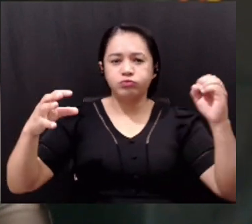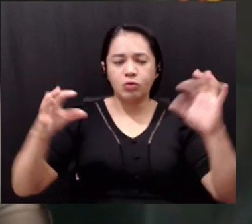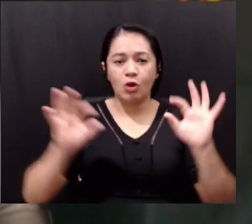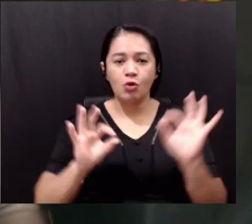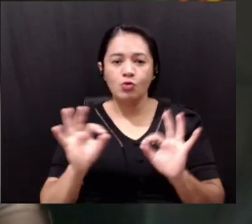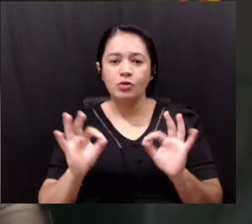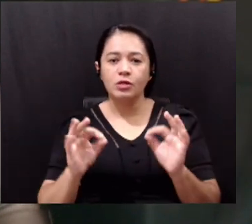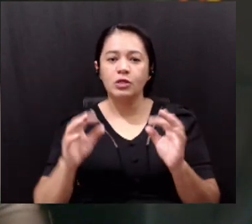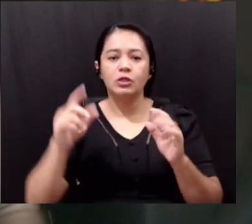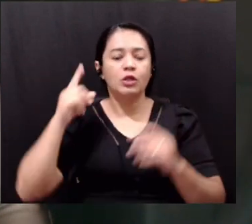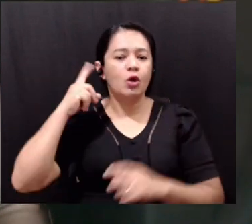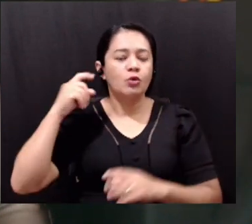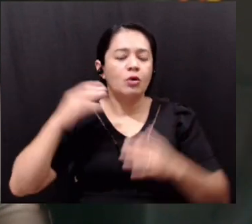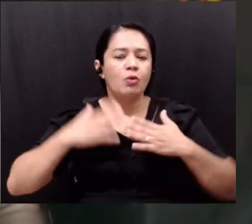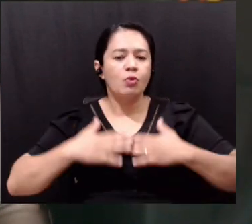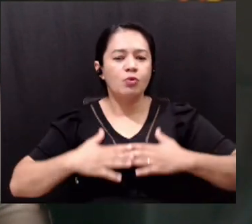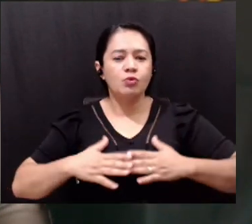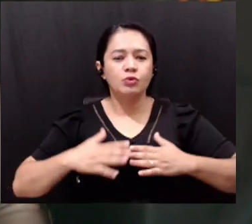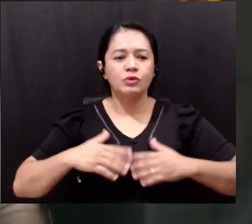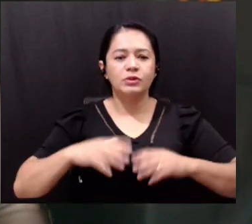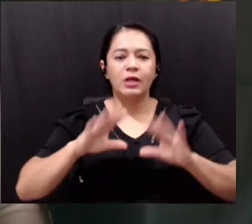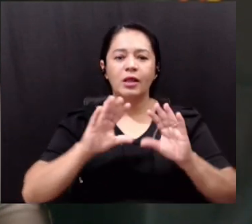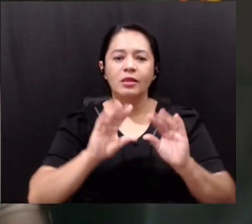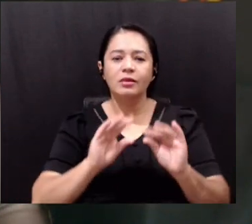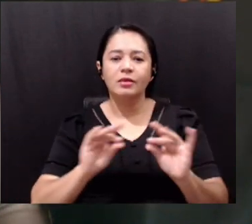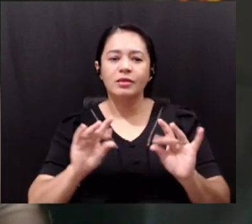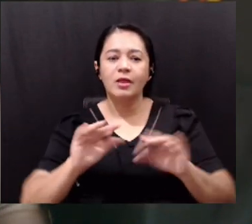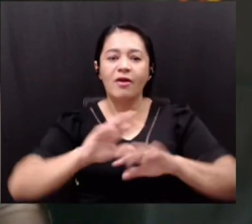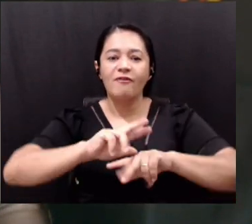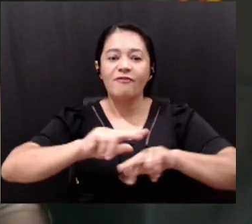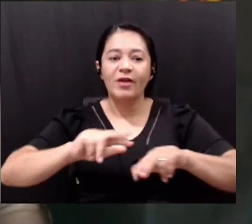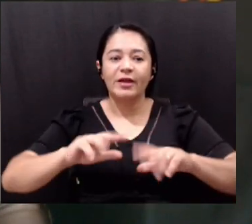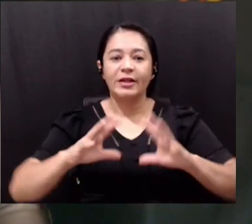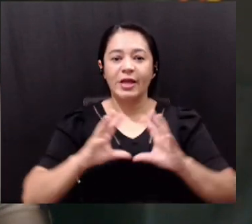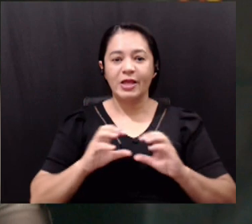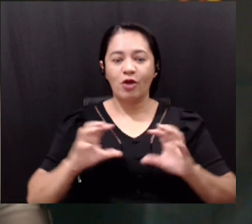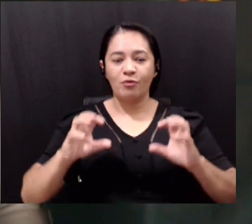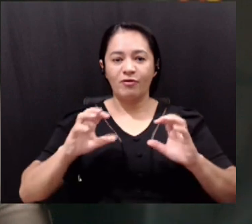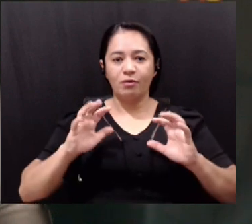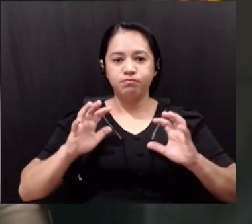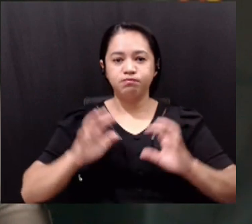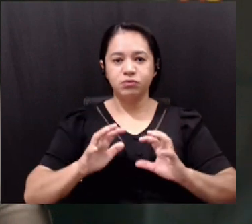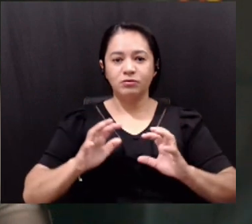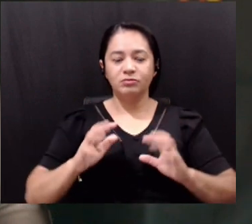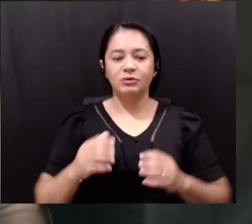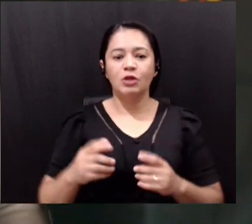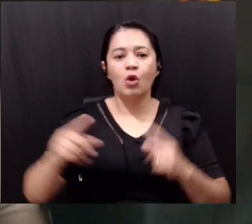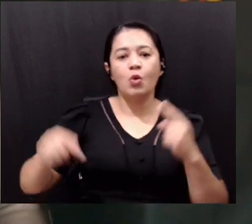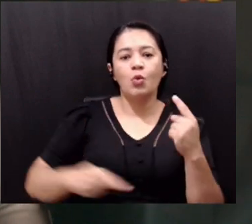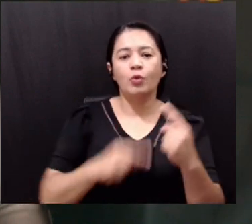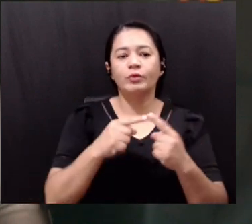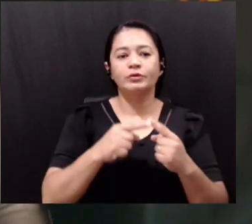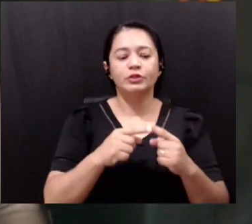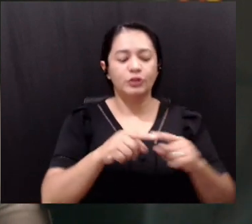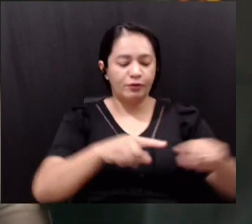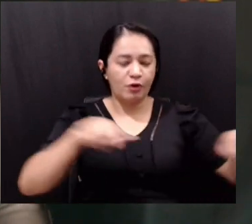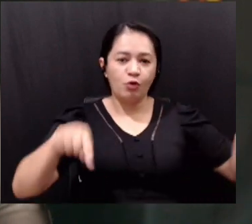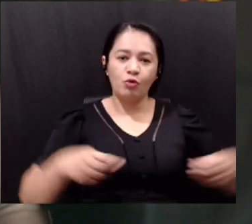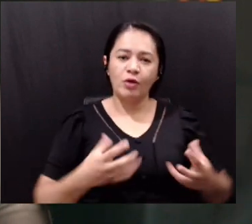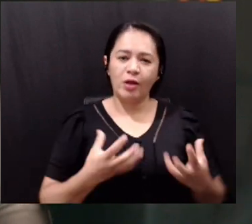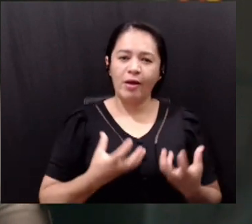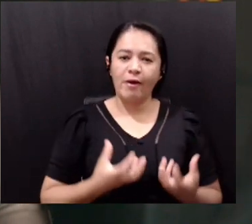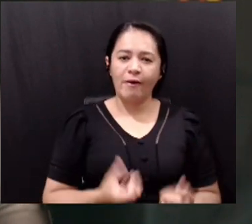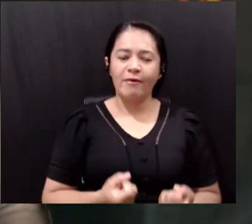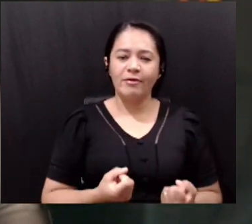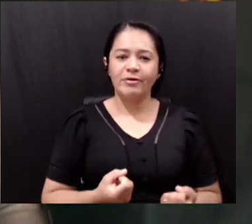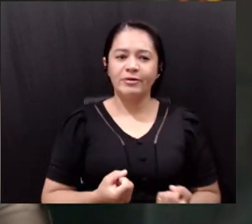texturas variadas e almofadas de pressão. O objetivo é proporcionar um ambiente mais acolhedor para os pacientes, minimizando os